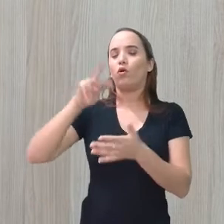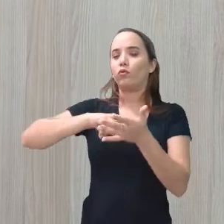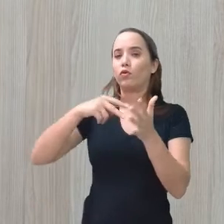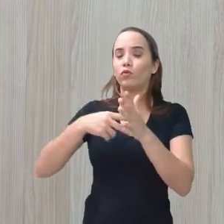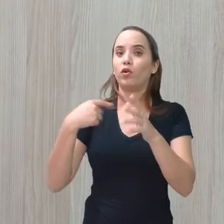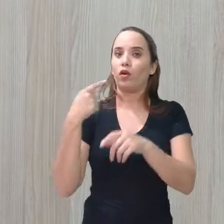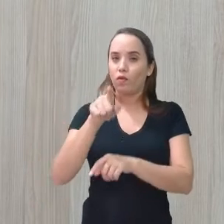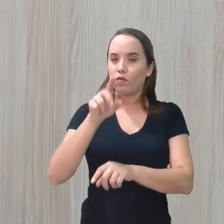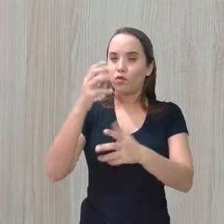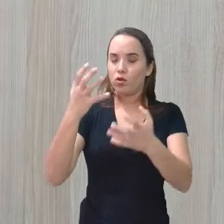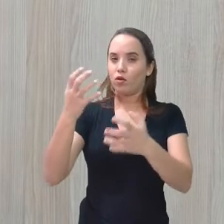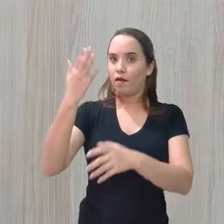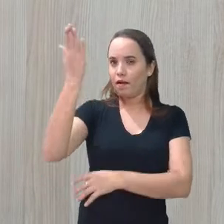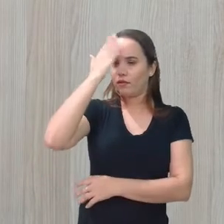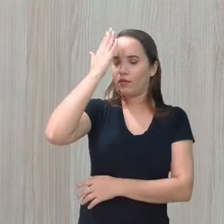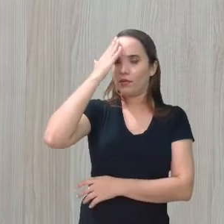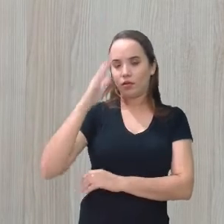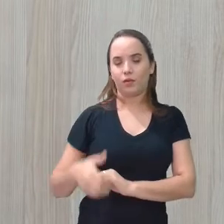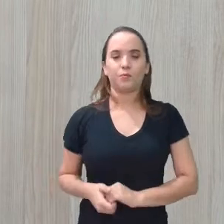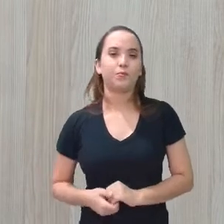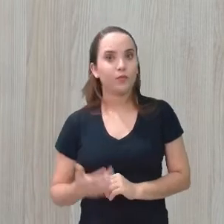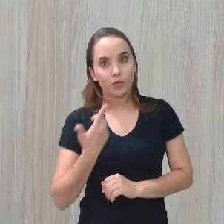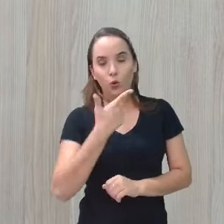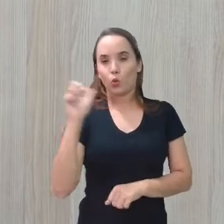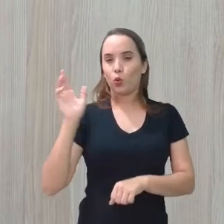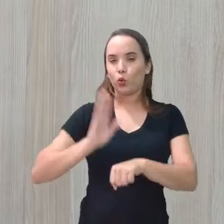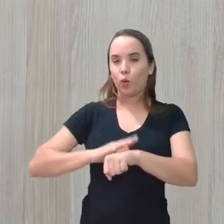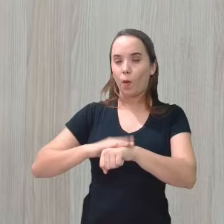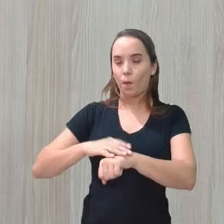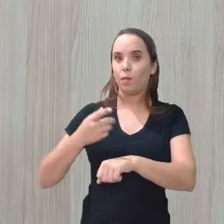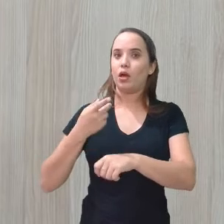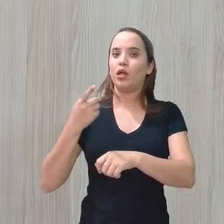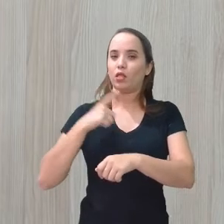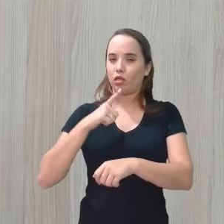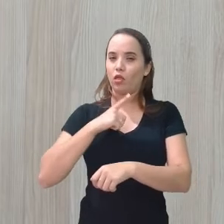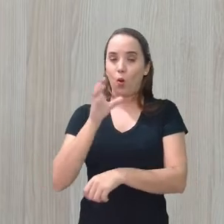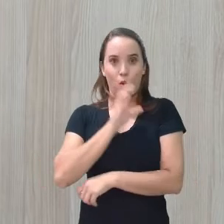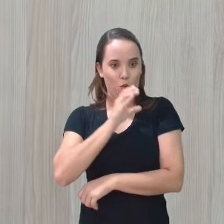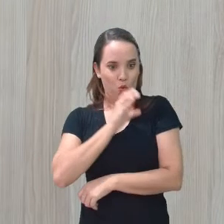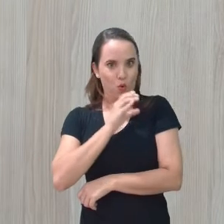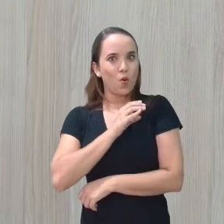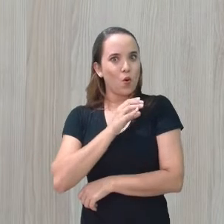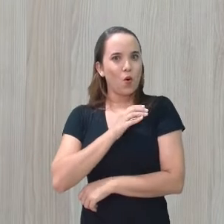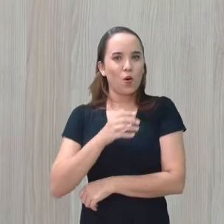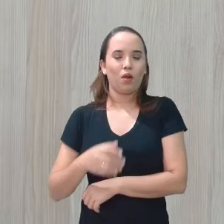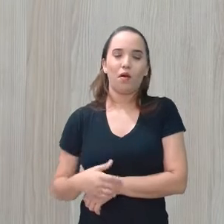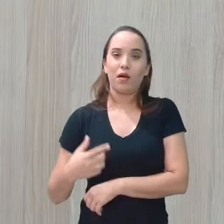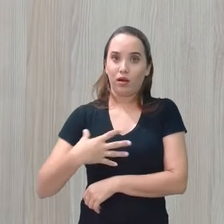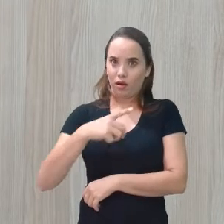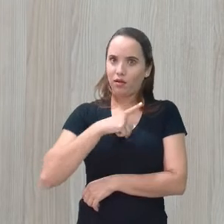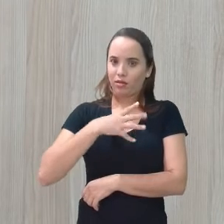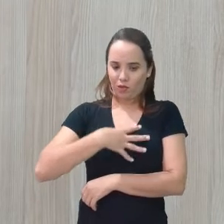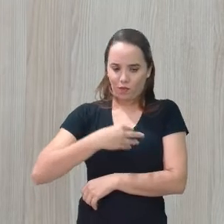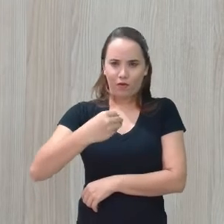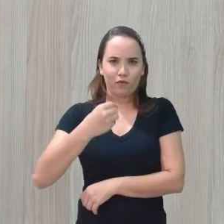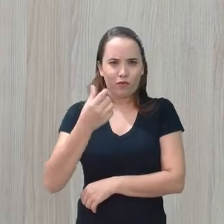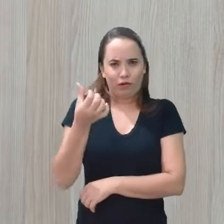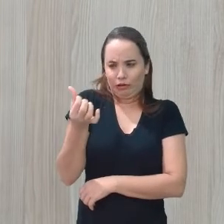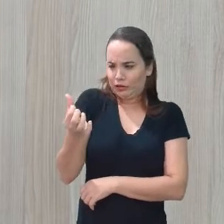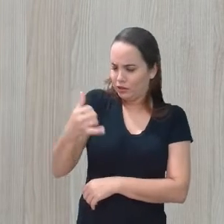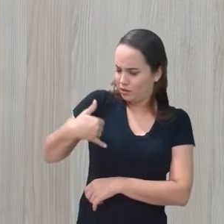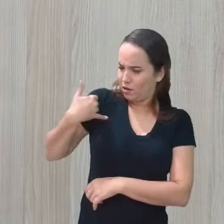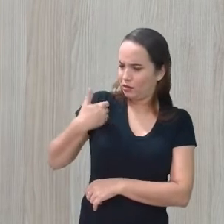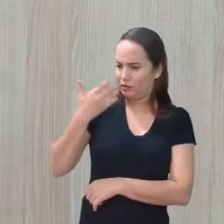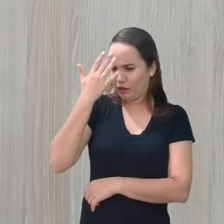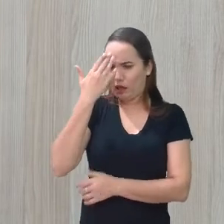estávamos conversando e tem uma colega nossa que a filha dela, ela lê o dicionário na hora do intervalo dela de aula, ela só tem 6 anos, eu acho. Então é